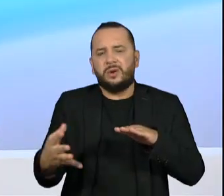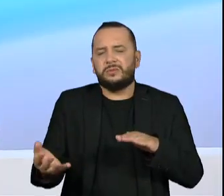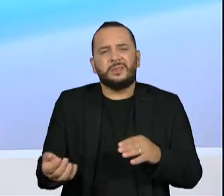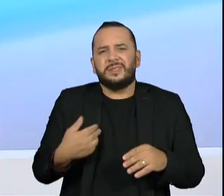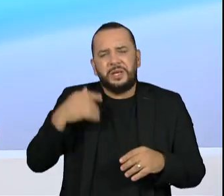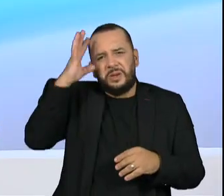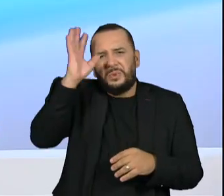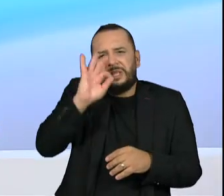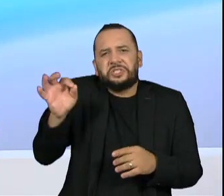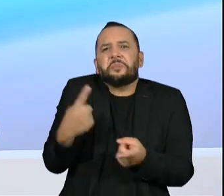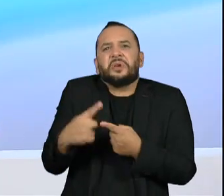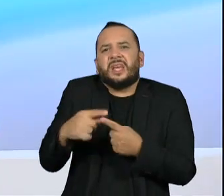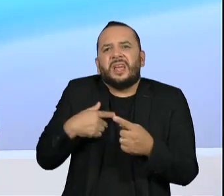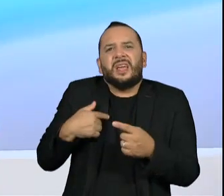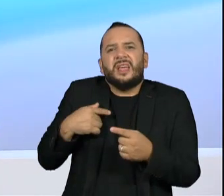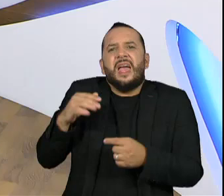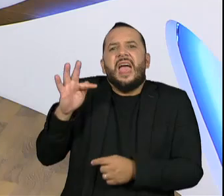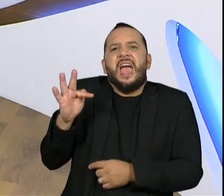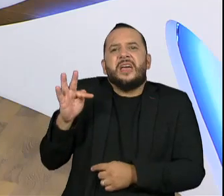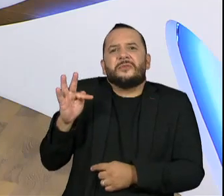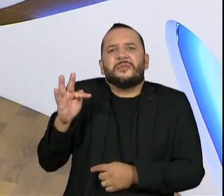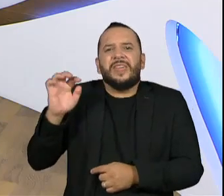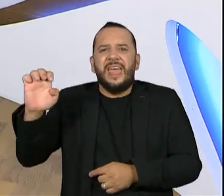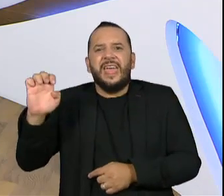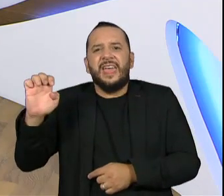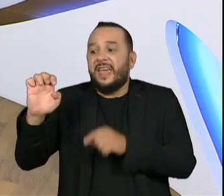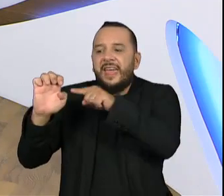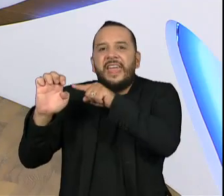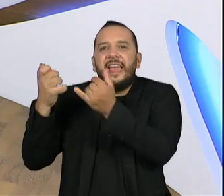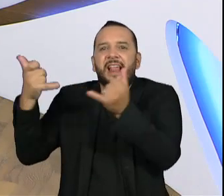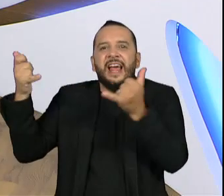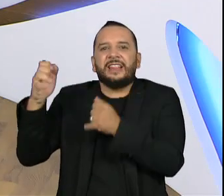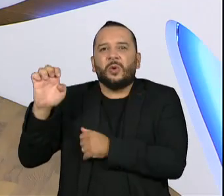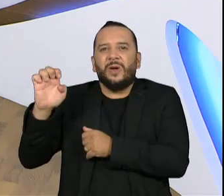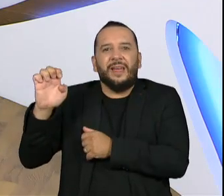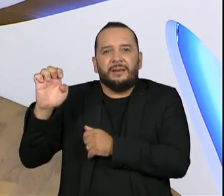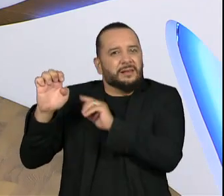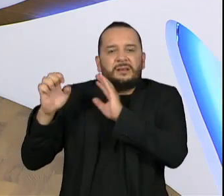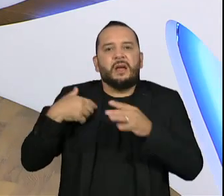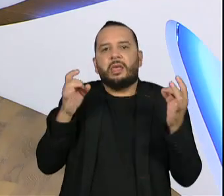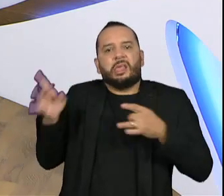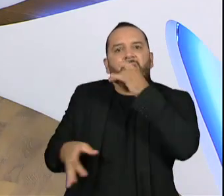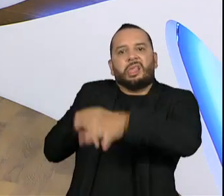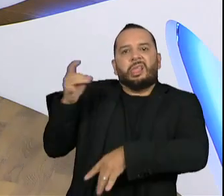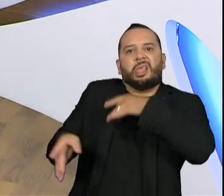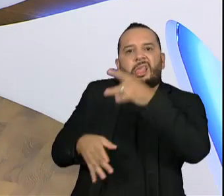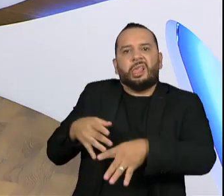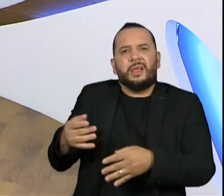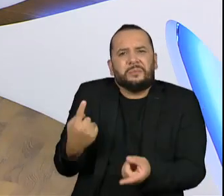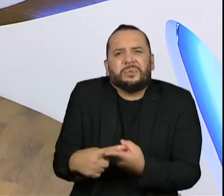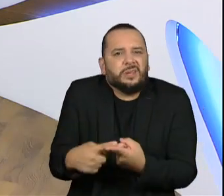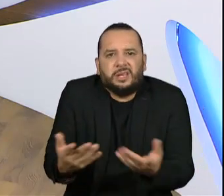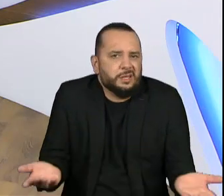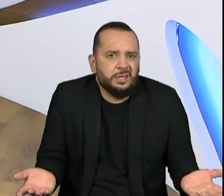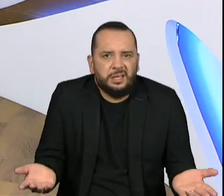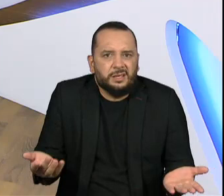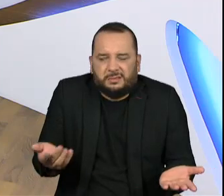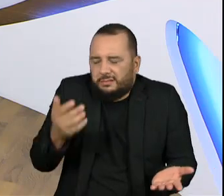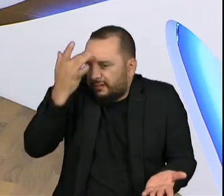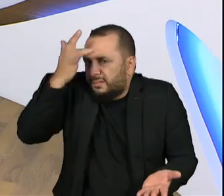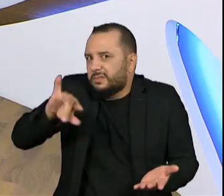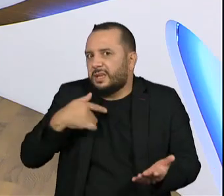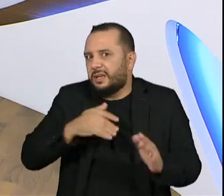então assim porque sai da única categoria top de carro elétrico É pode ser por